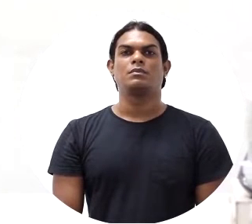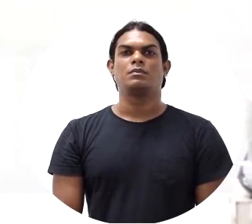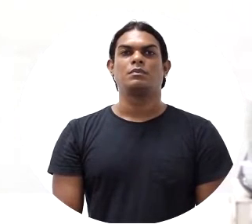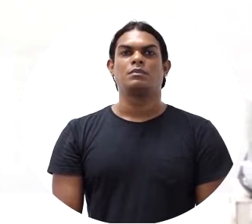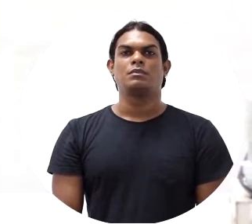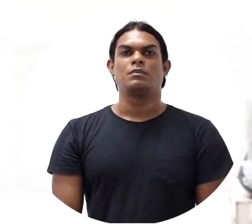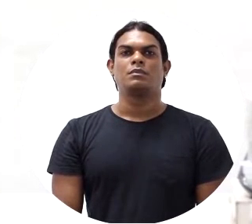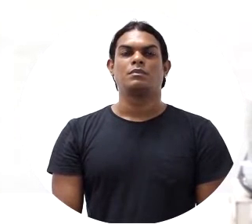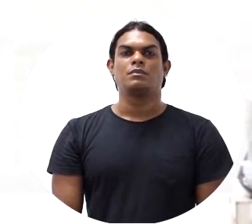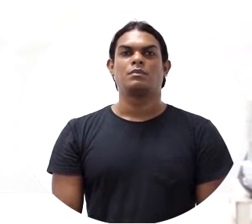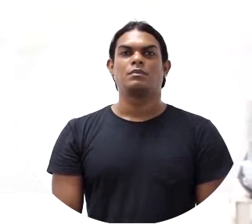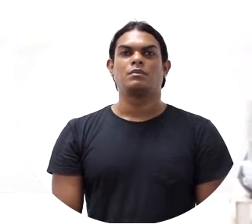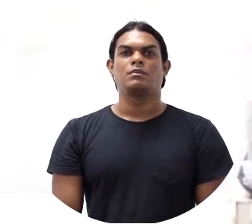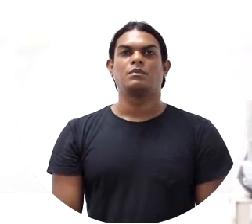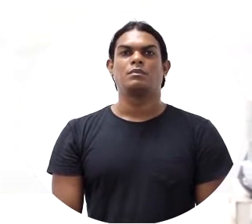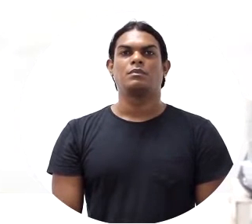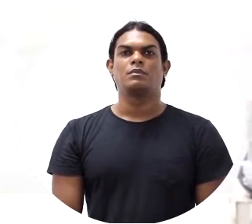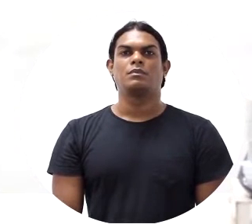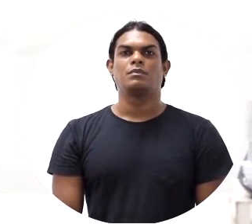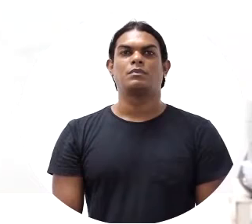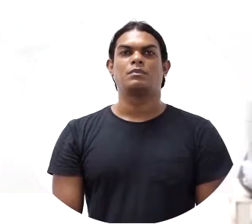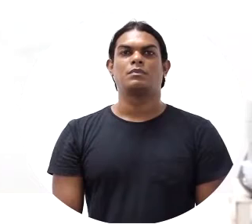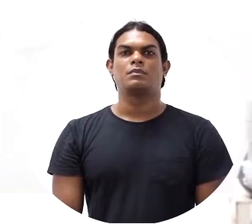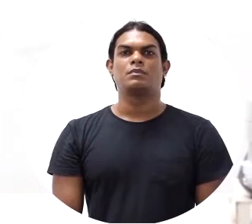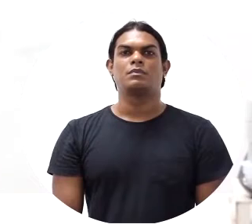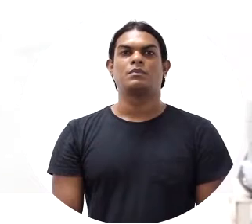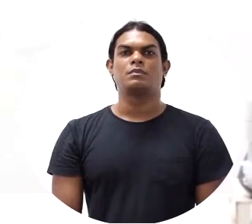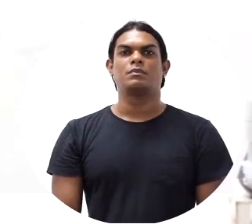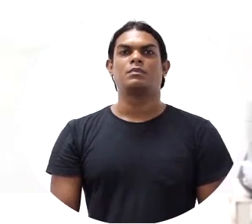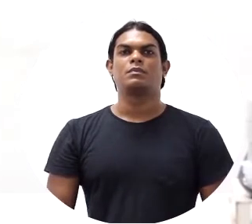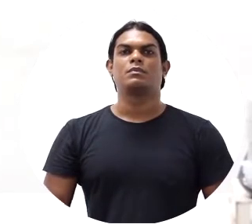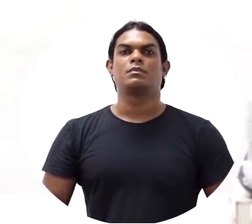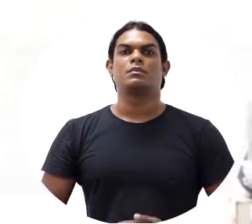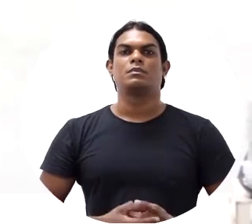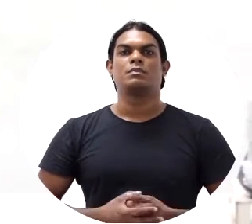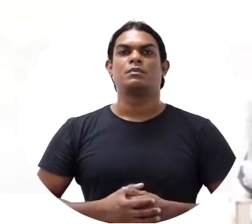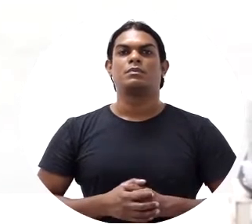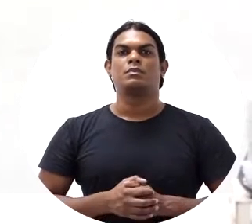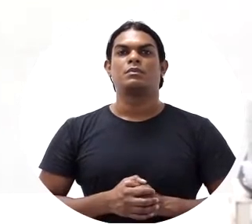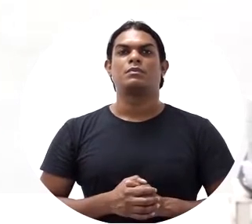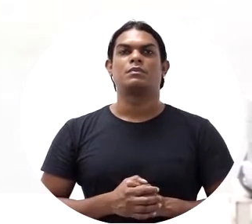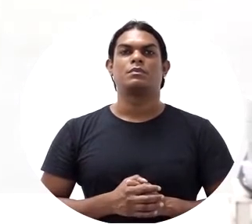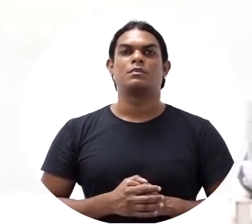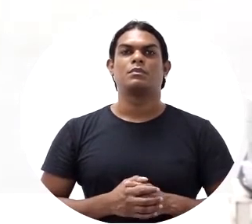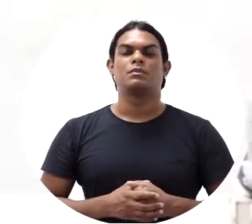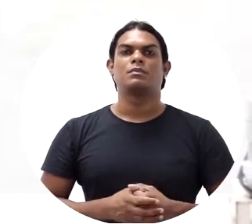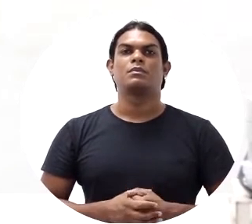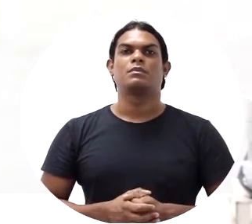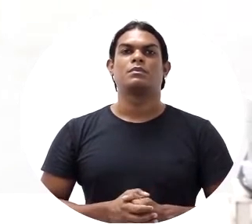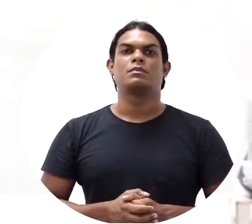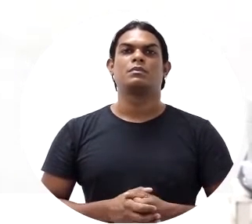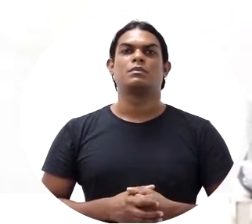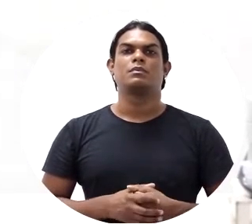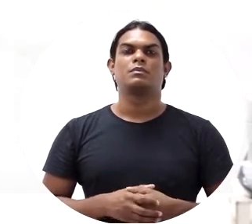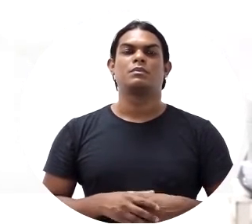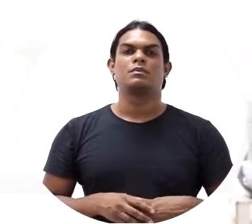relativos aos históricos de vendas e outras variáveis que possam surgir nesse fluxo.